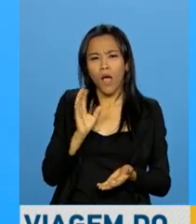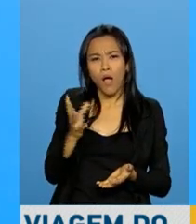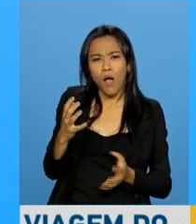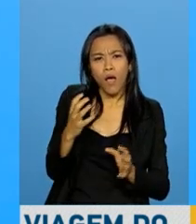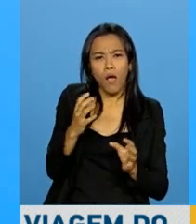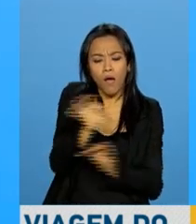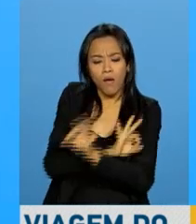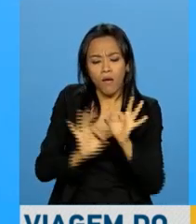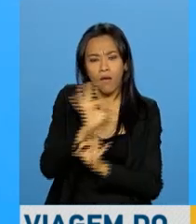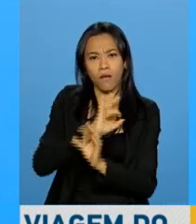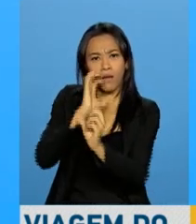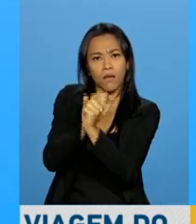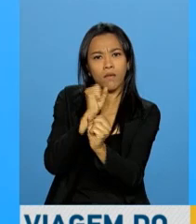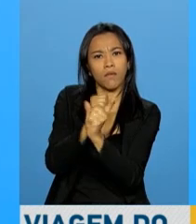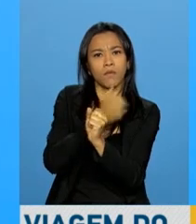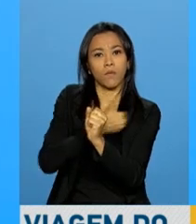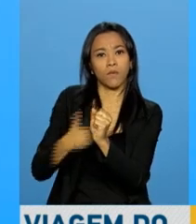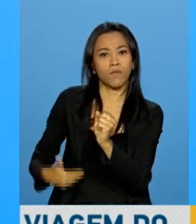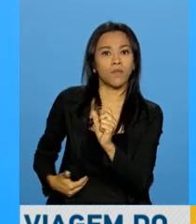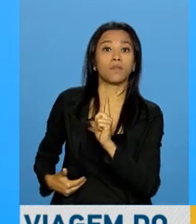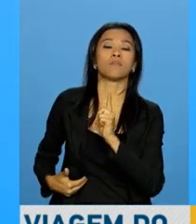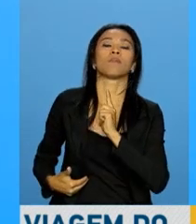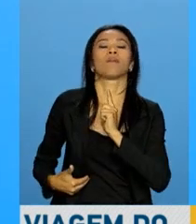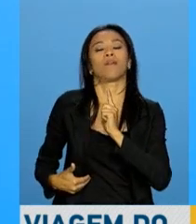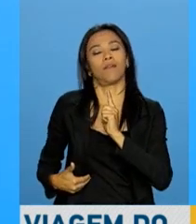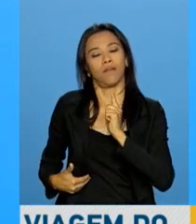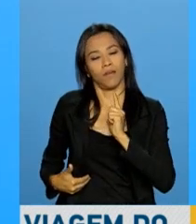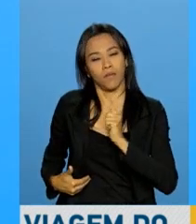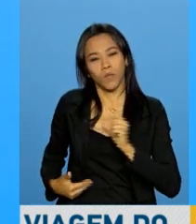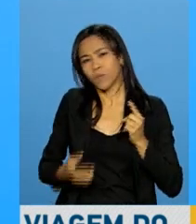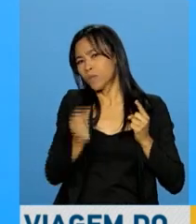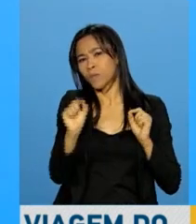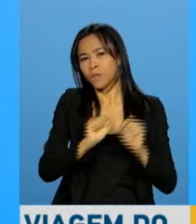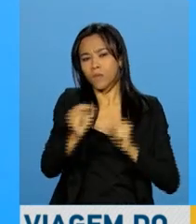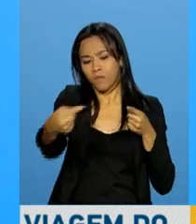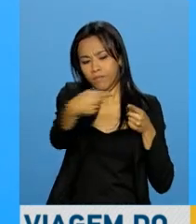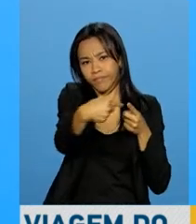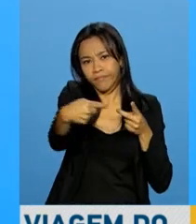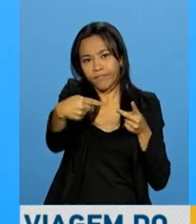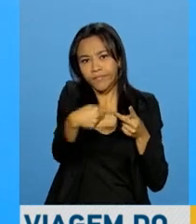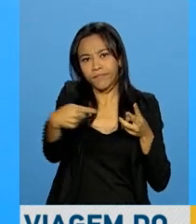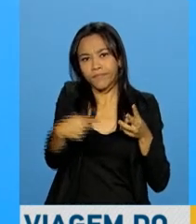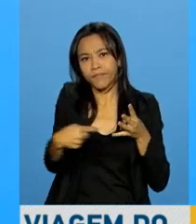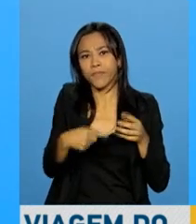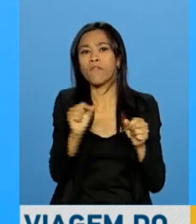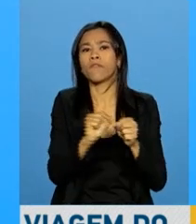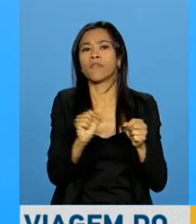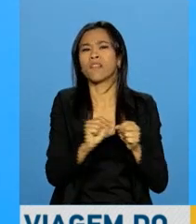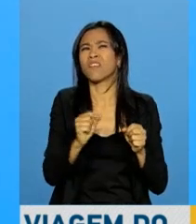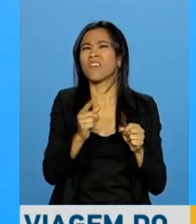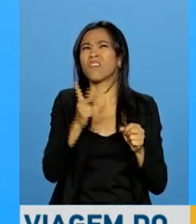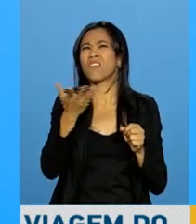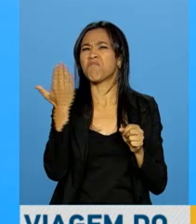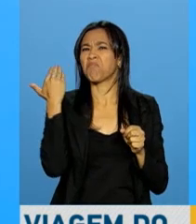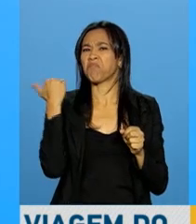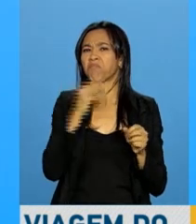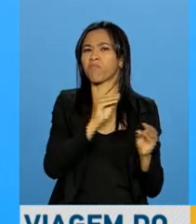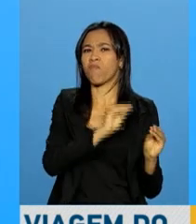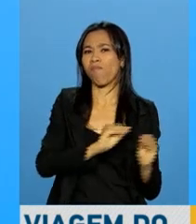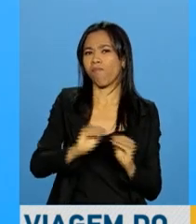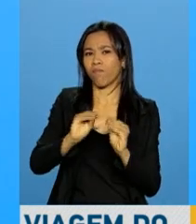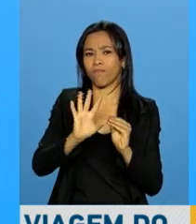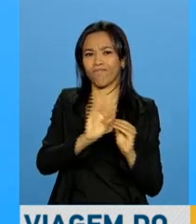contas públicas, temos conduzido reformas que há muito tempo foram adiadas, mas